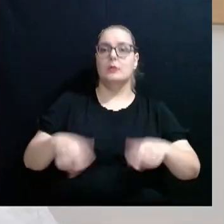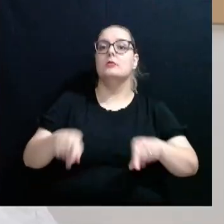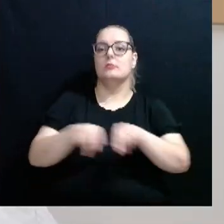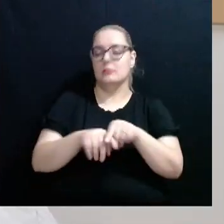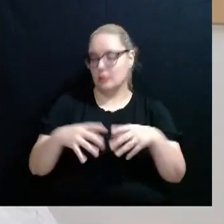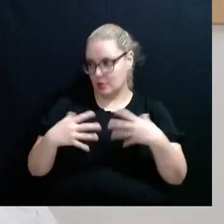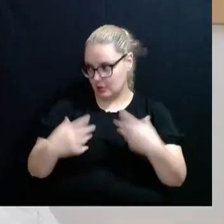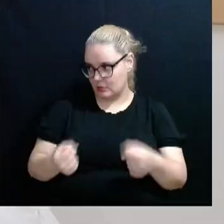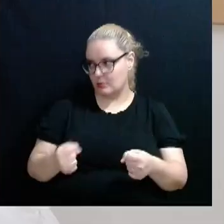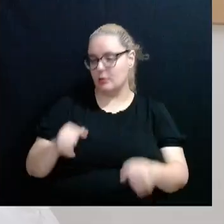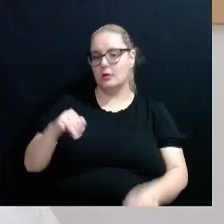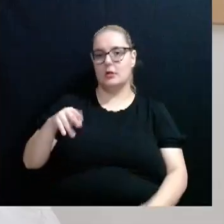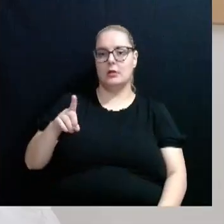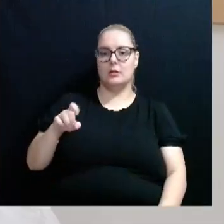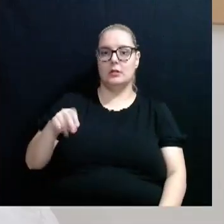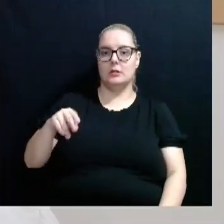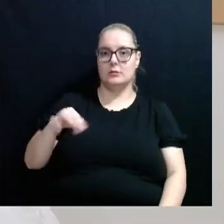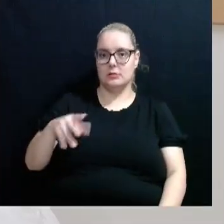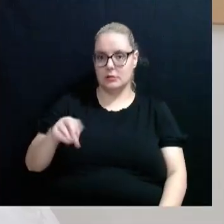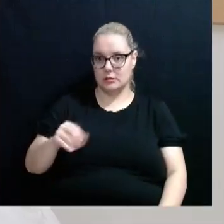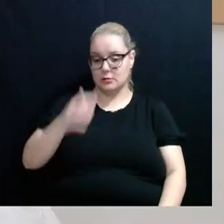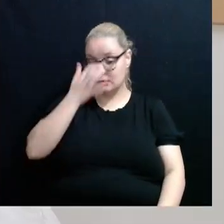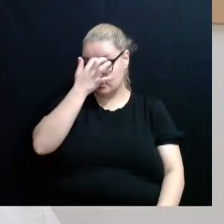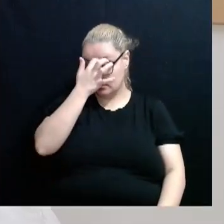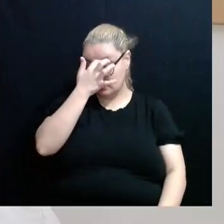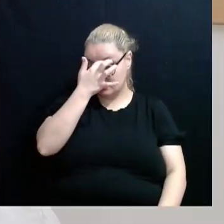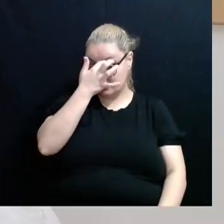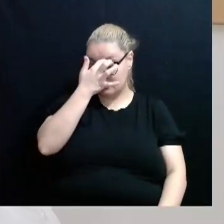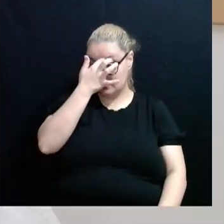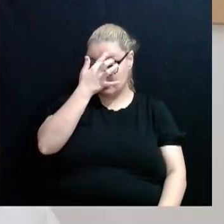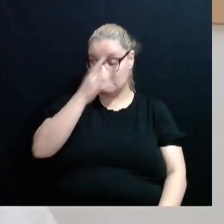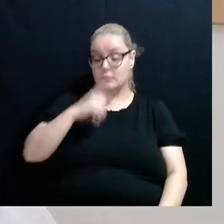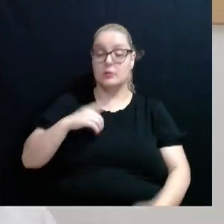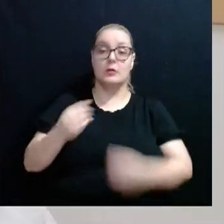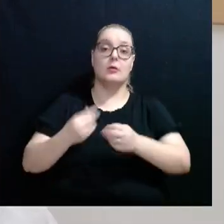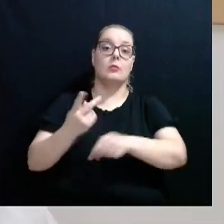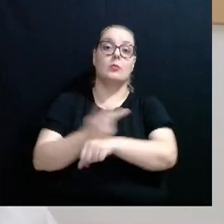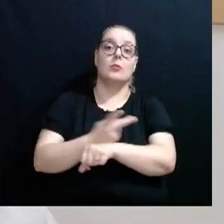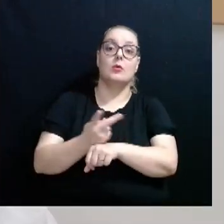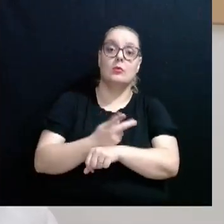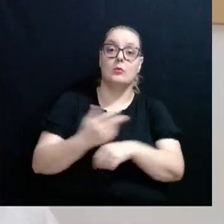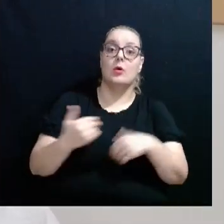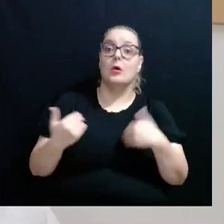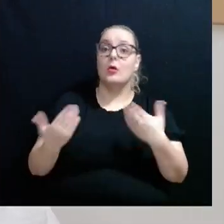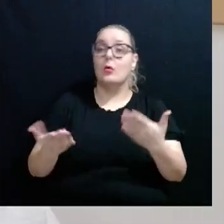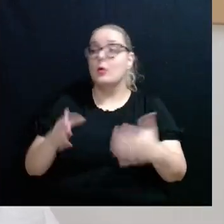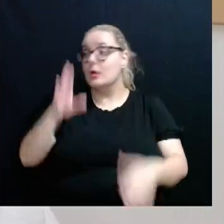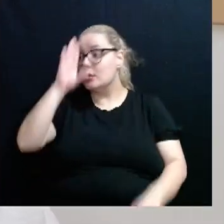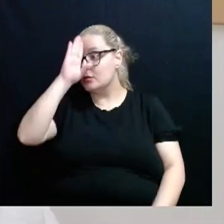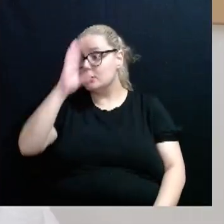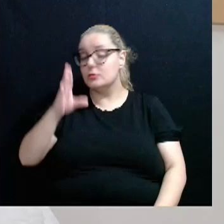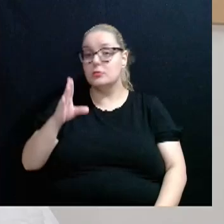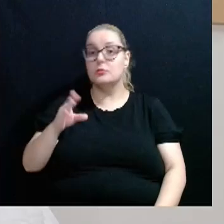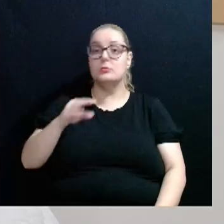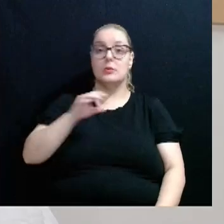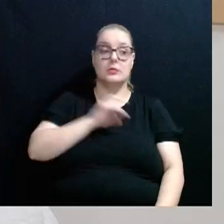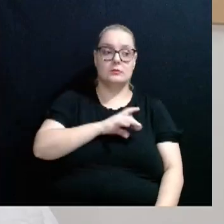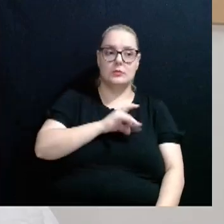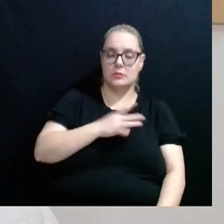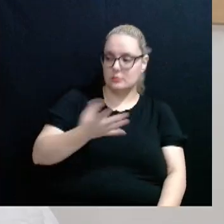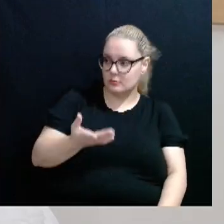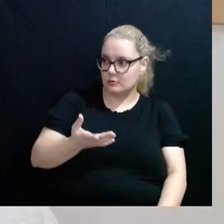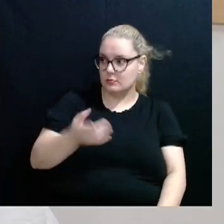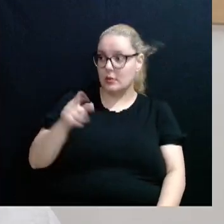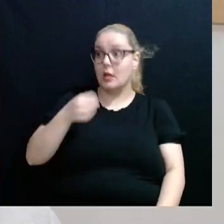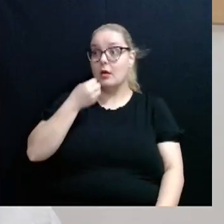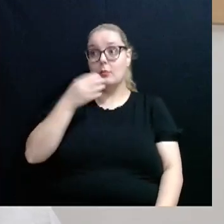indenização. Então você tem como procurar quais são os seus principais medos. É muito bom pensar o